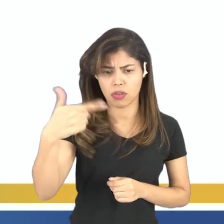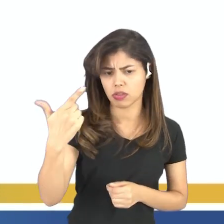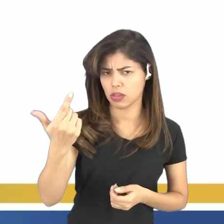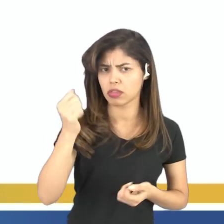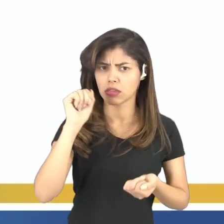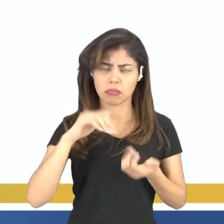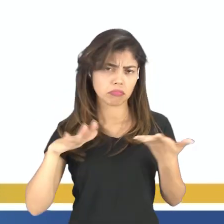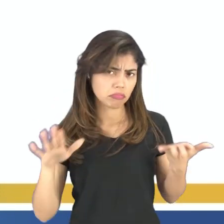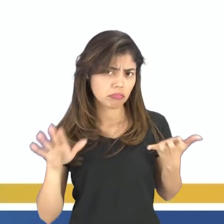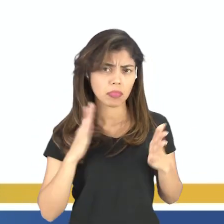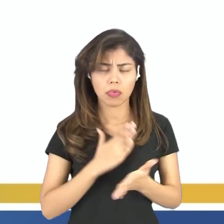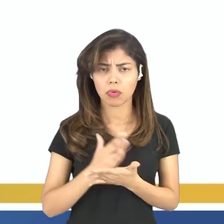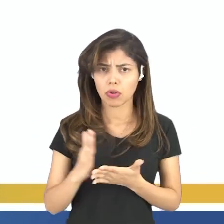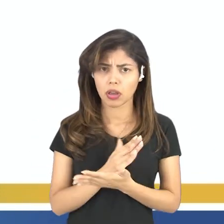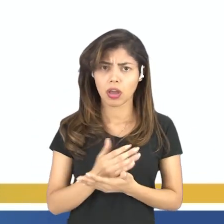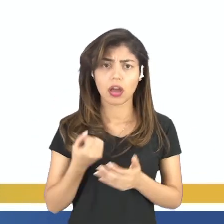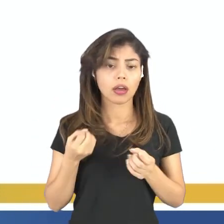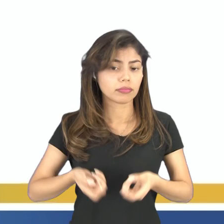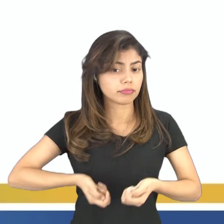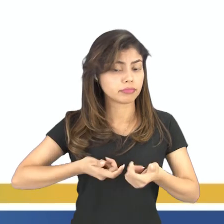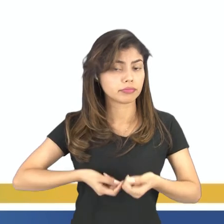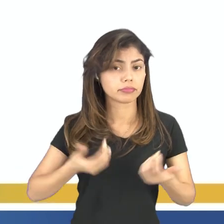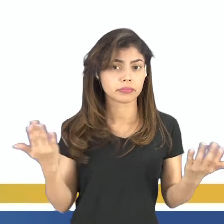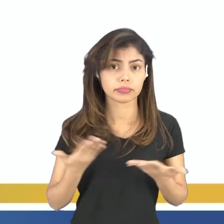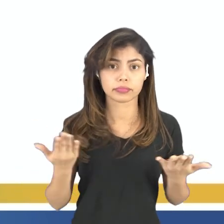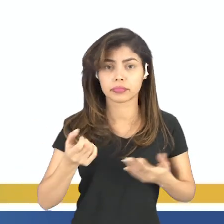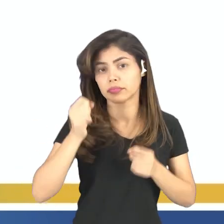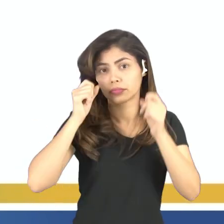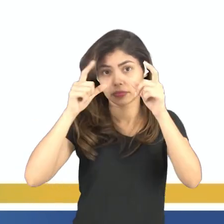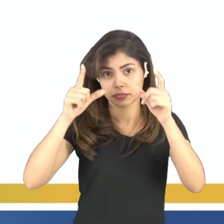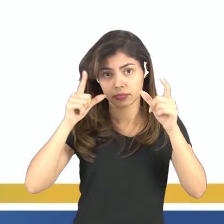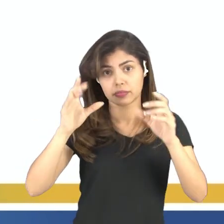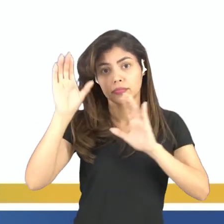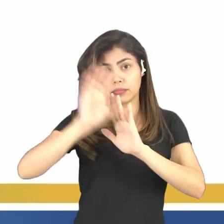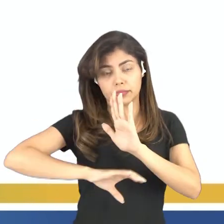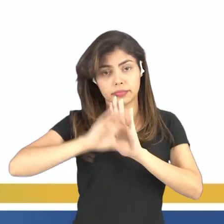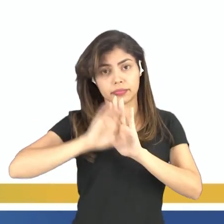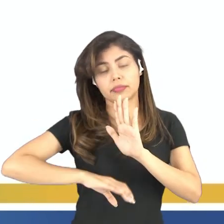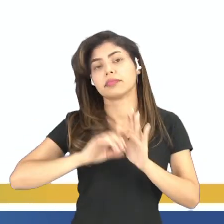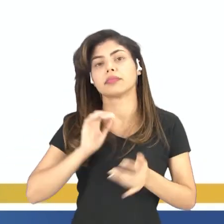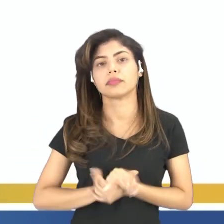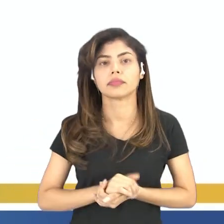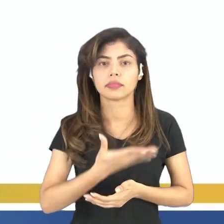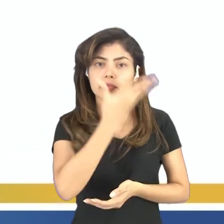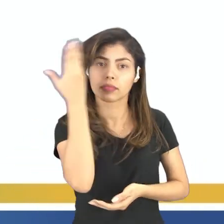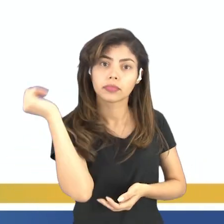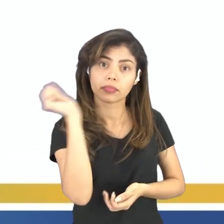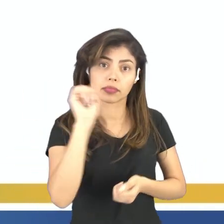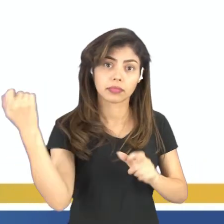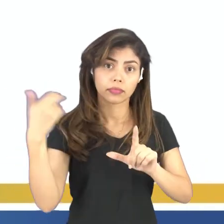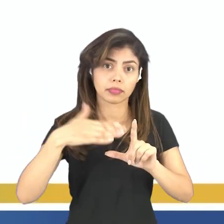necessário para uma certa tarefa. Então, vale a dica de hoje. Prestem atenção no